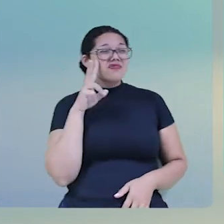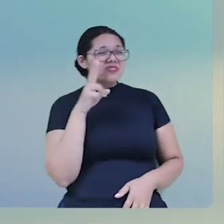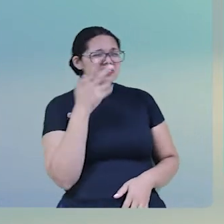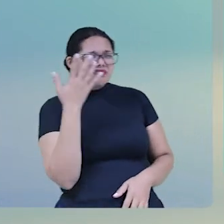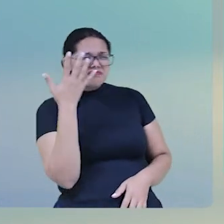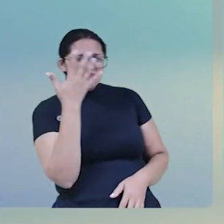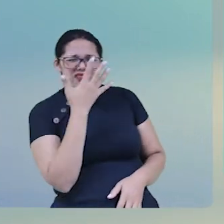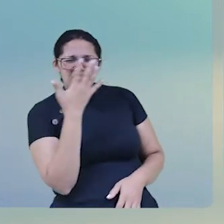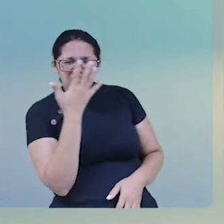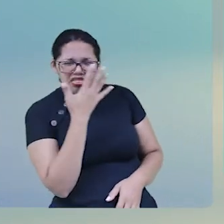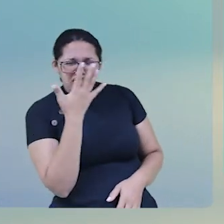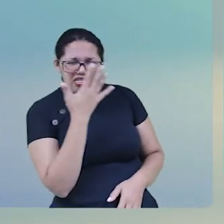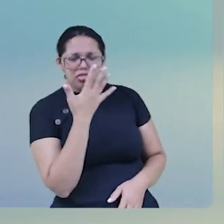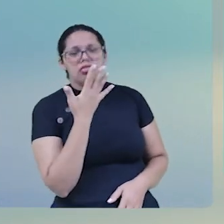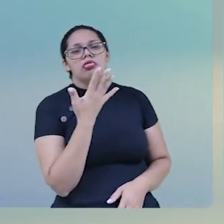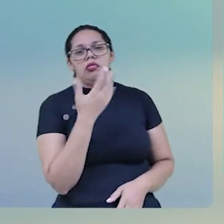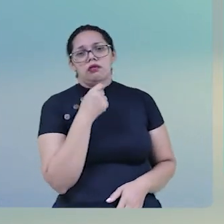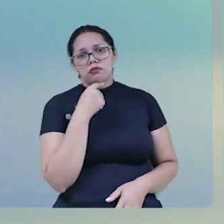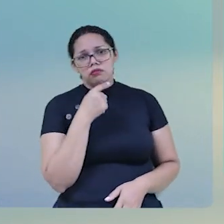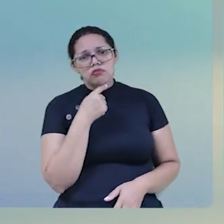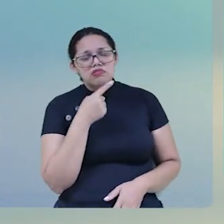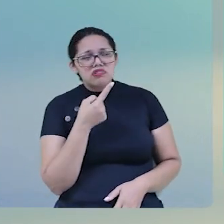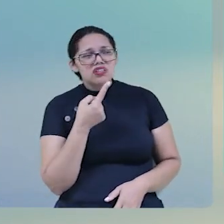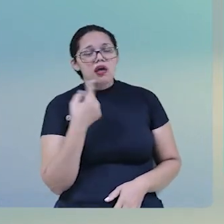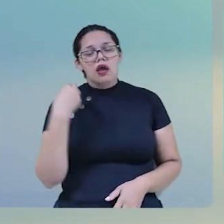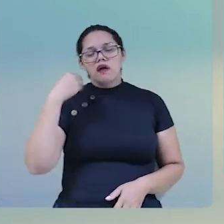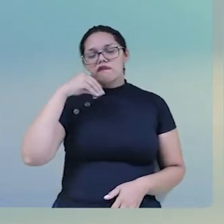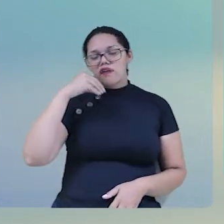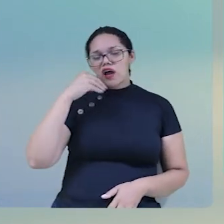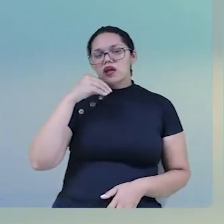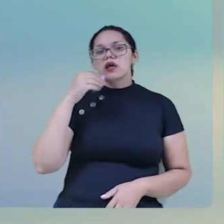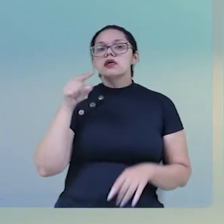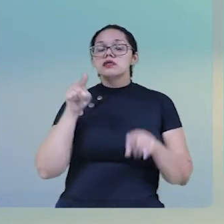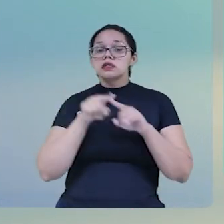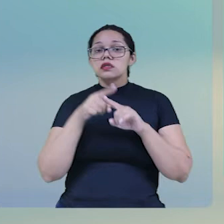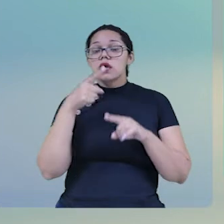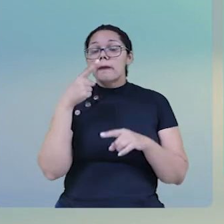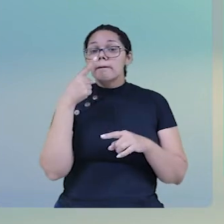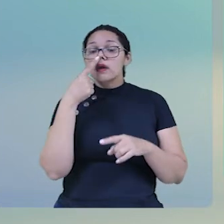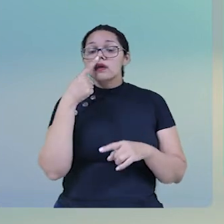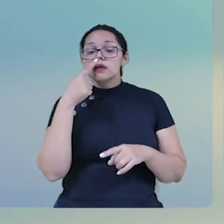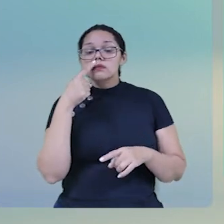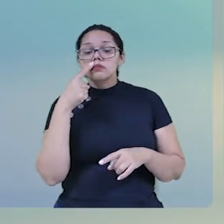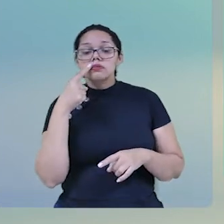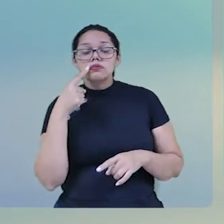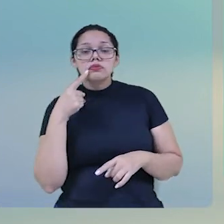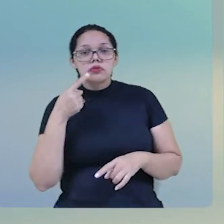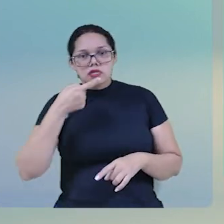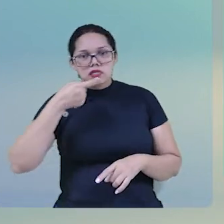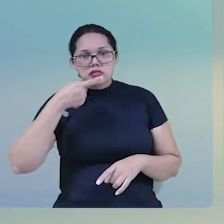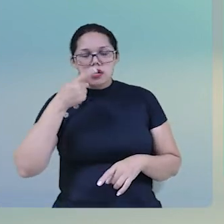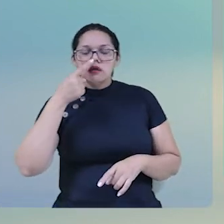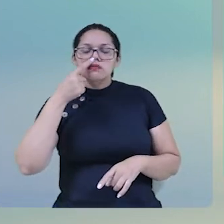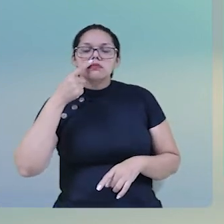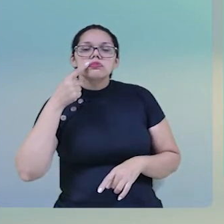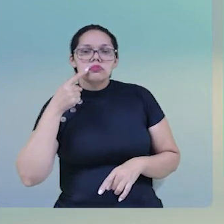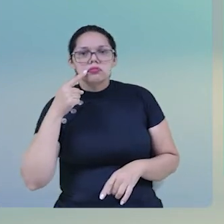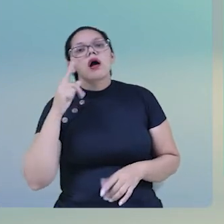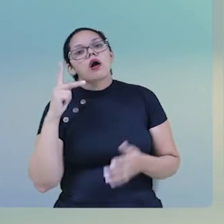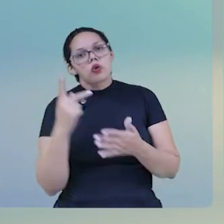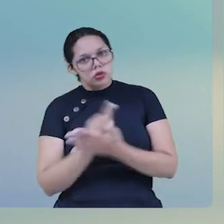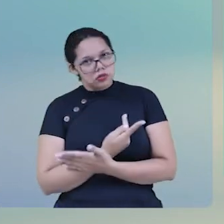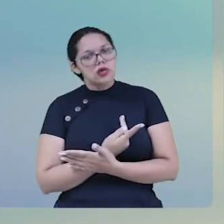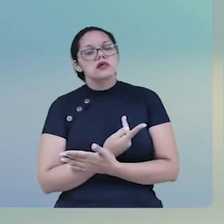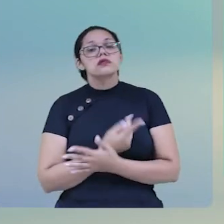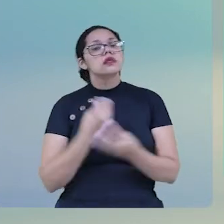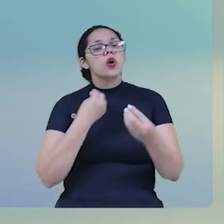e, em muitos casos, a fraqueza e o sangramento pelo nariz. Começo a ter um sangramento pelo nariz. Mas como é